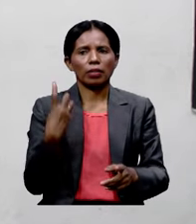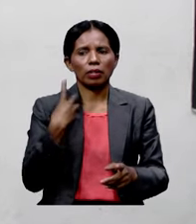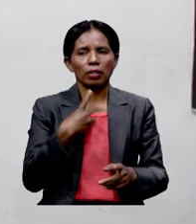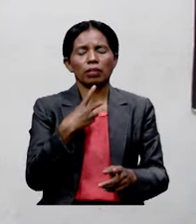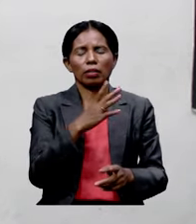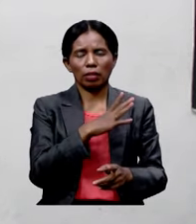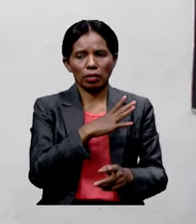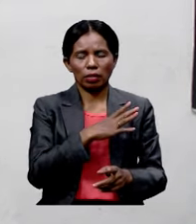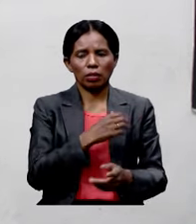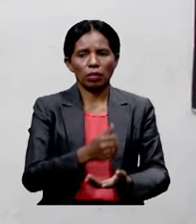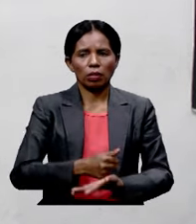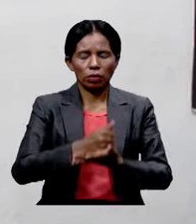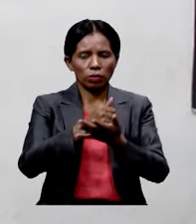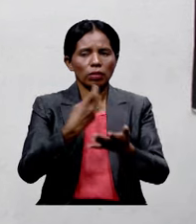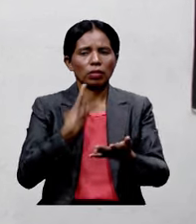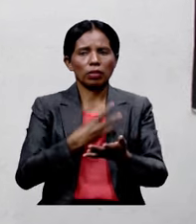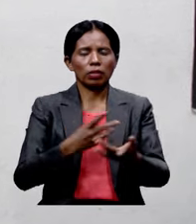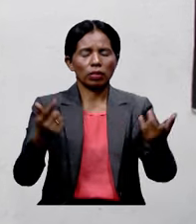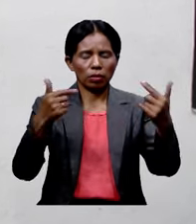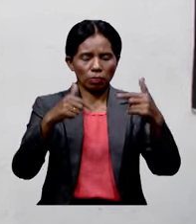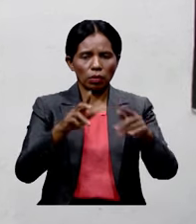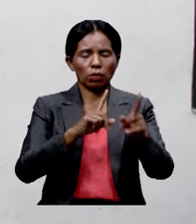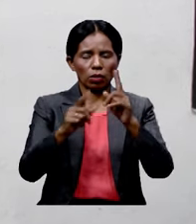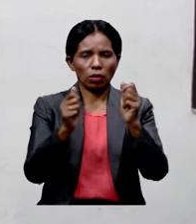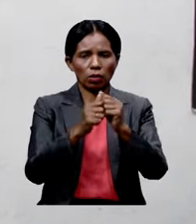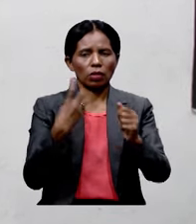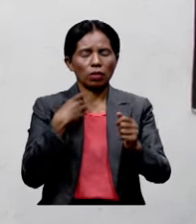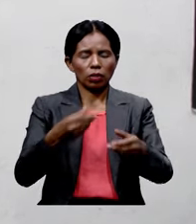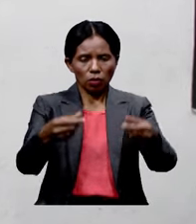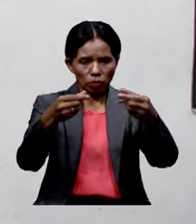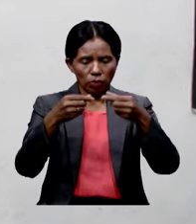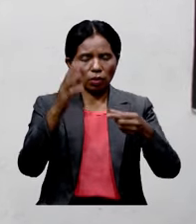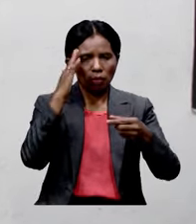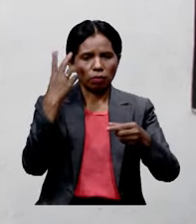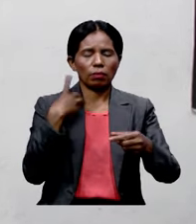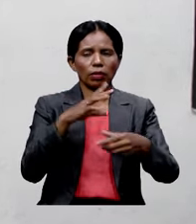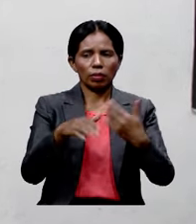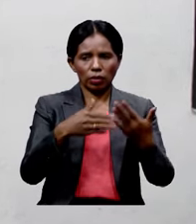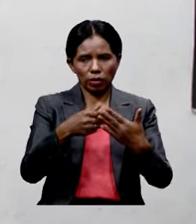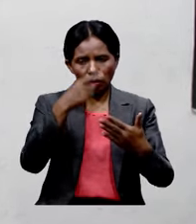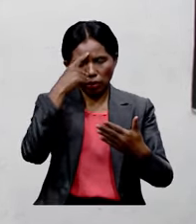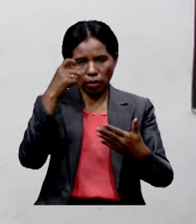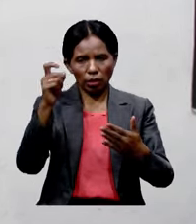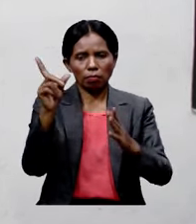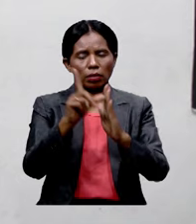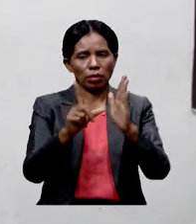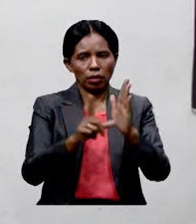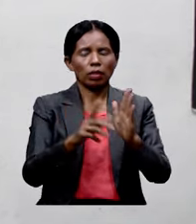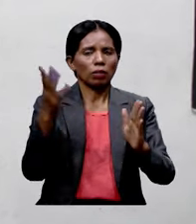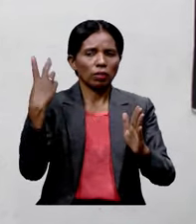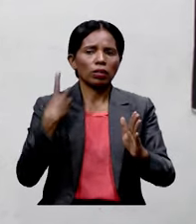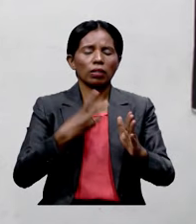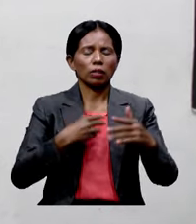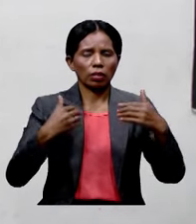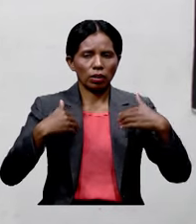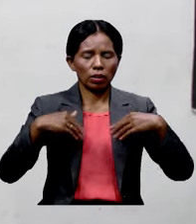que ataque o apoio itania, sira mai lobby o ita, forra no em ita, tamba ia legislatura sira anterior, ita ia